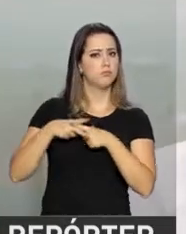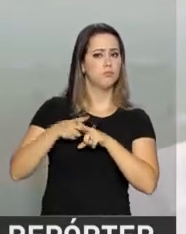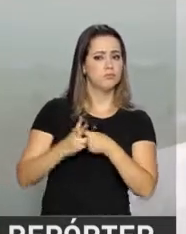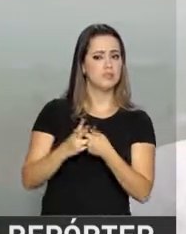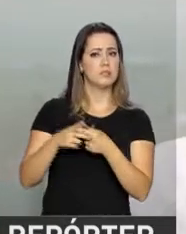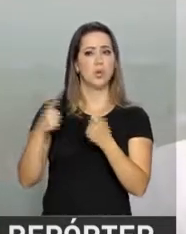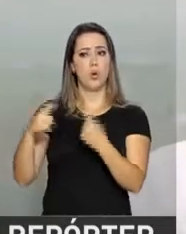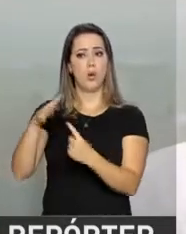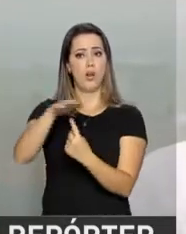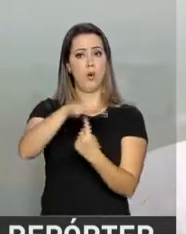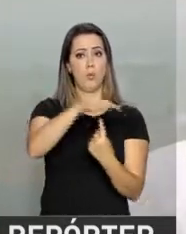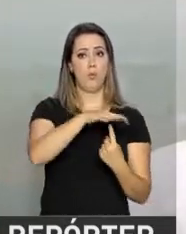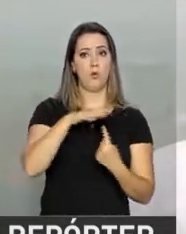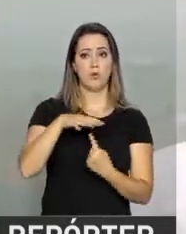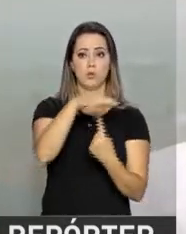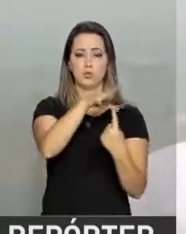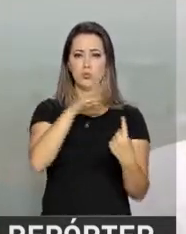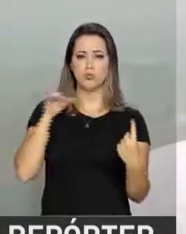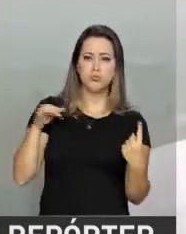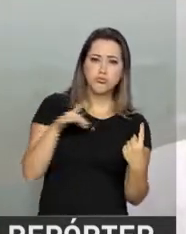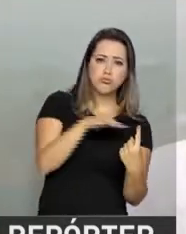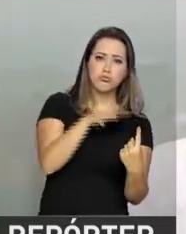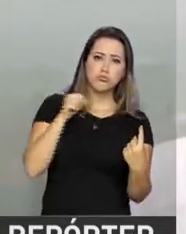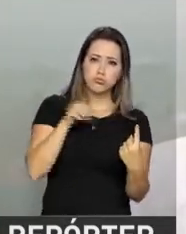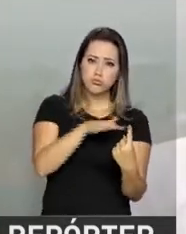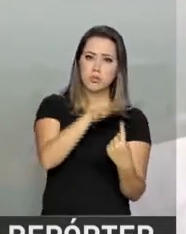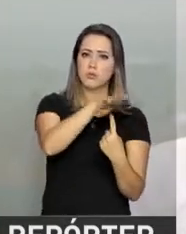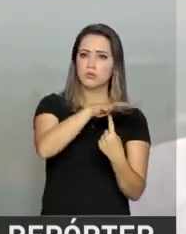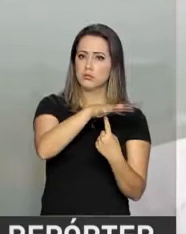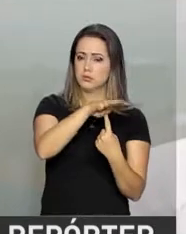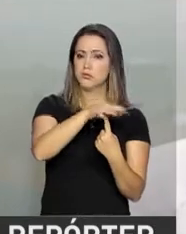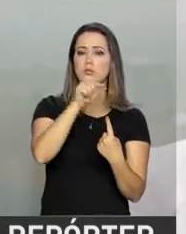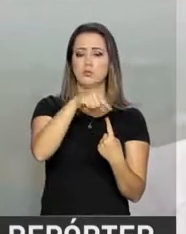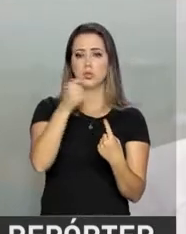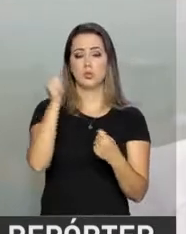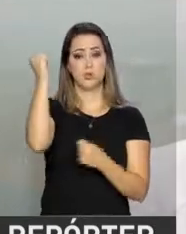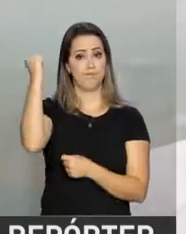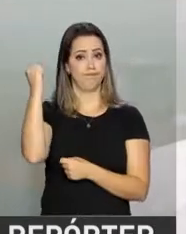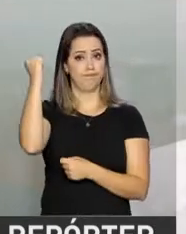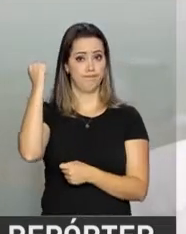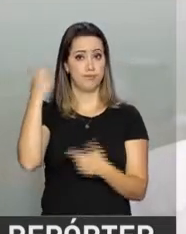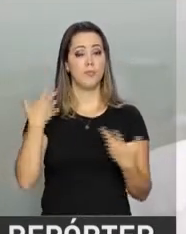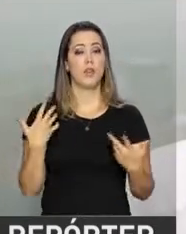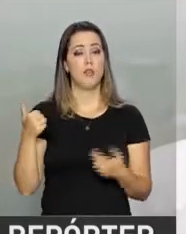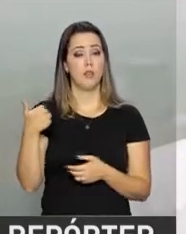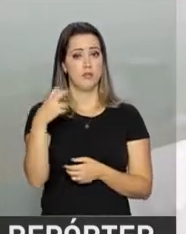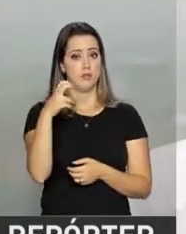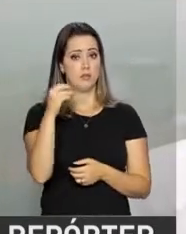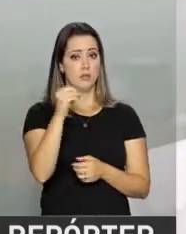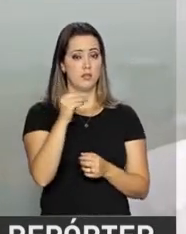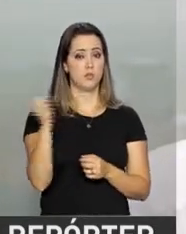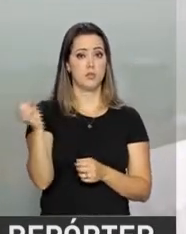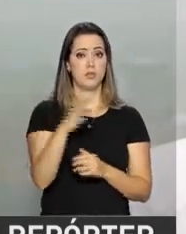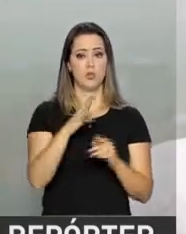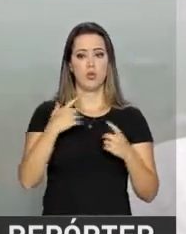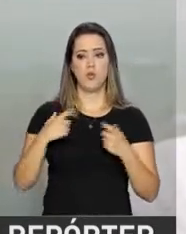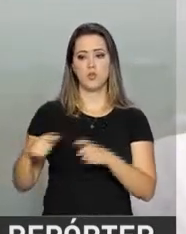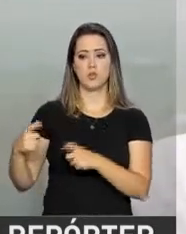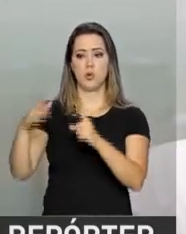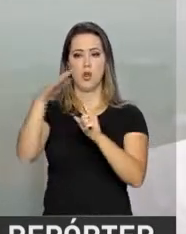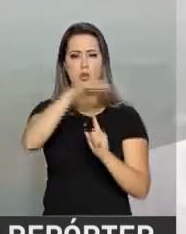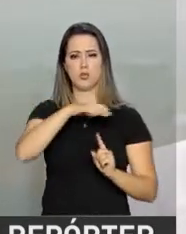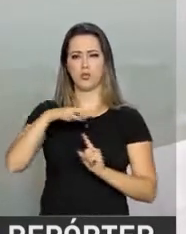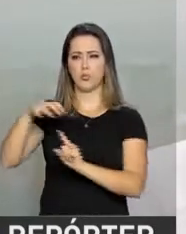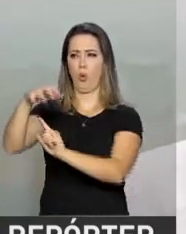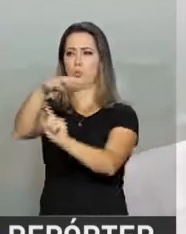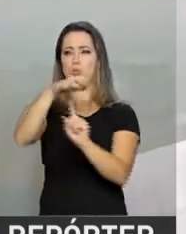são alimentadores de sistema e também construindo 150 novos abrigos, uma obra que vai melhorar